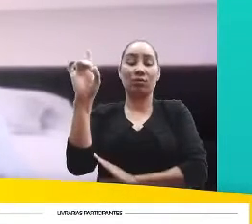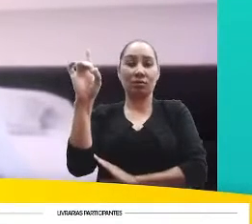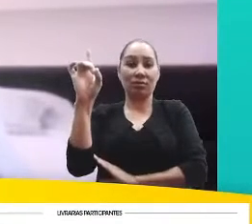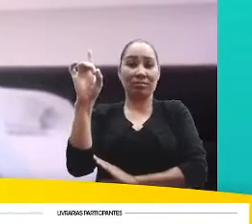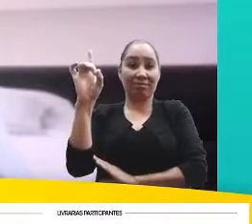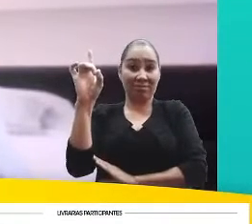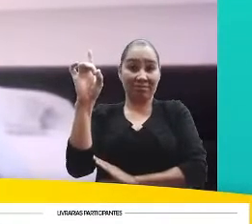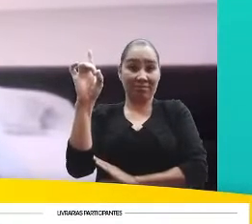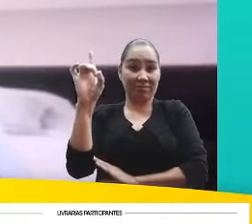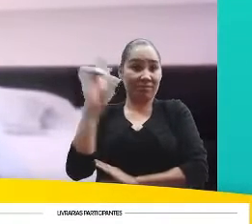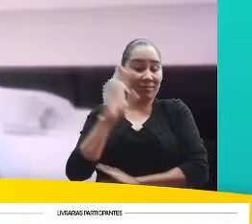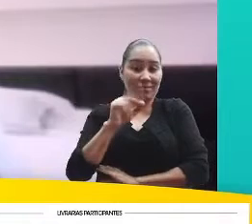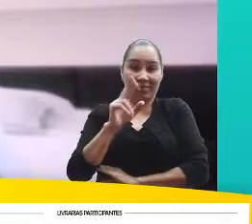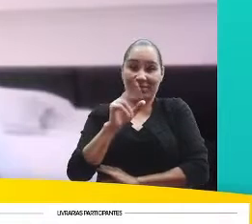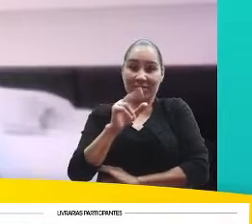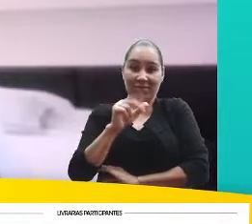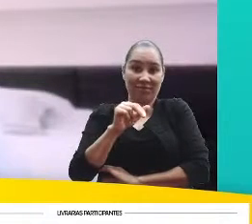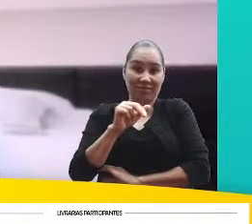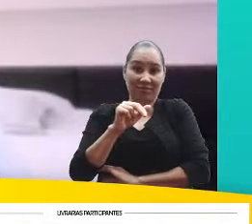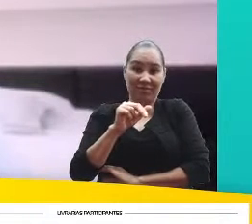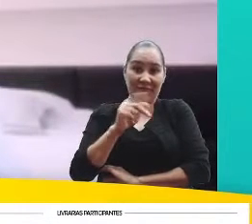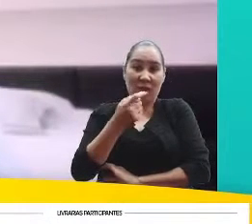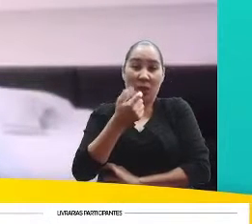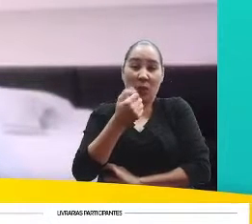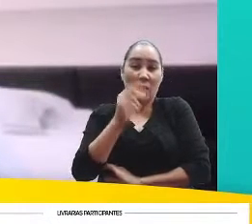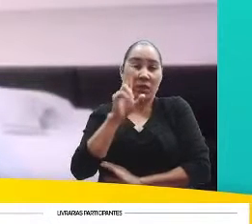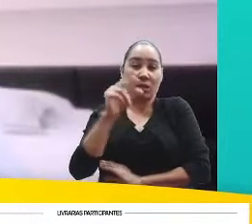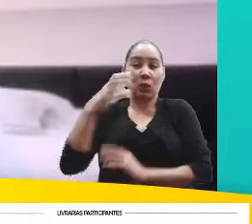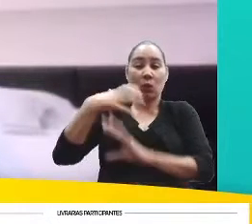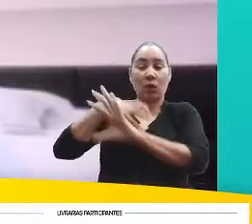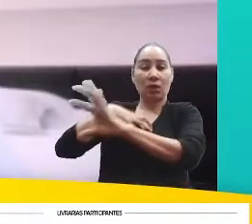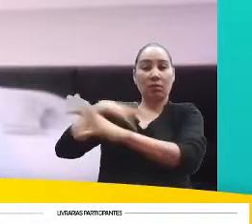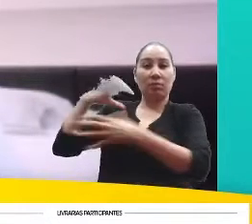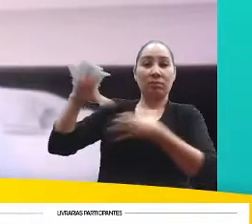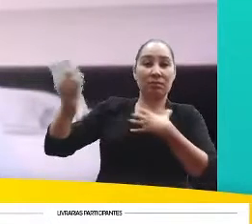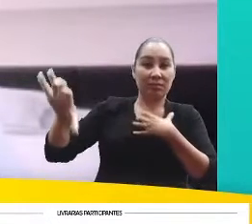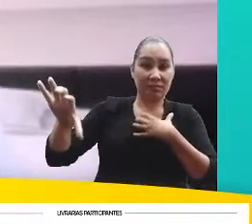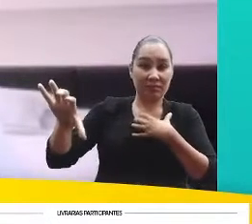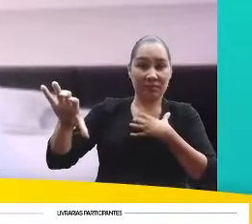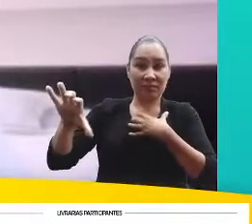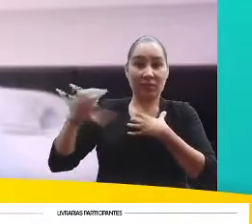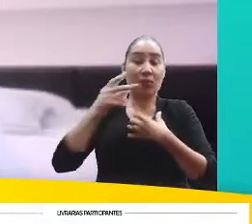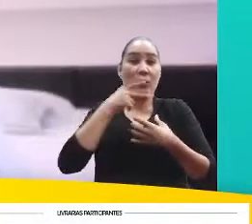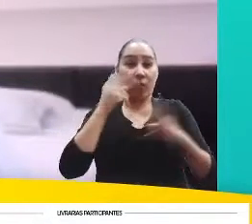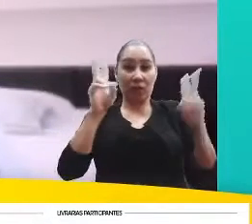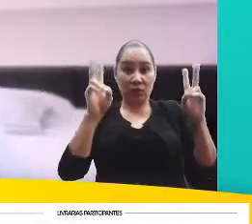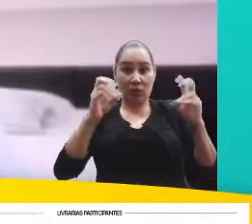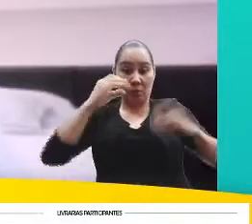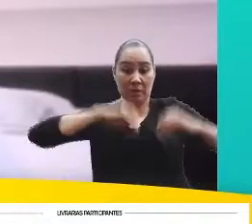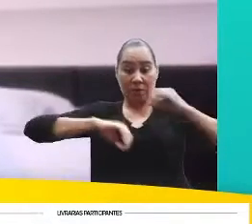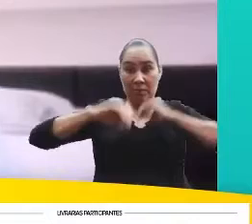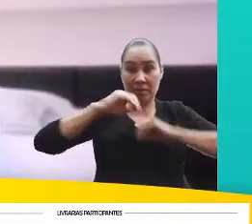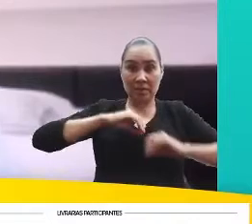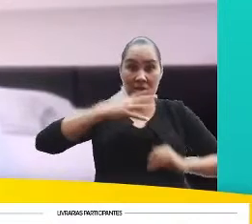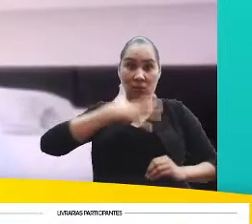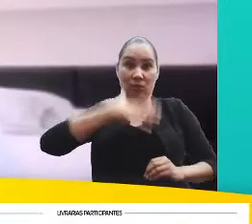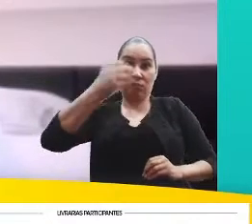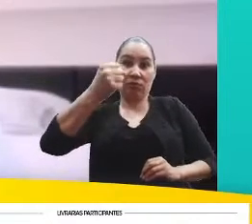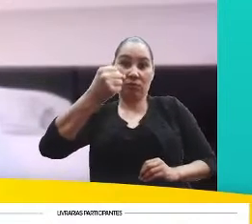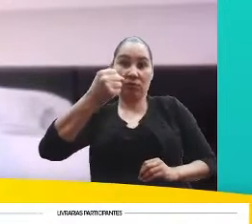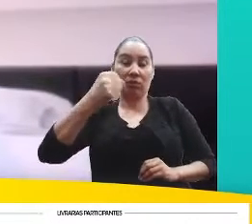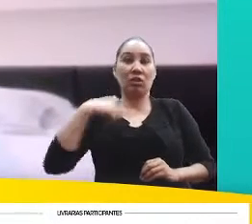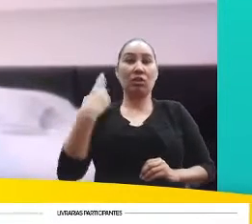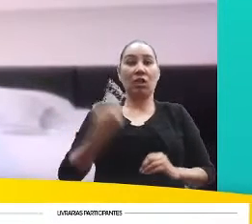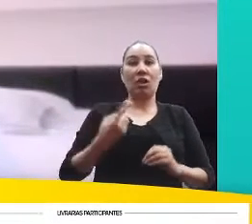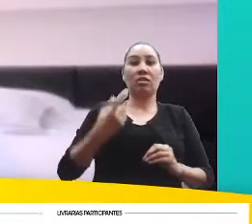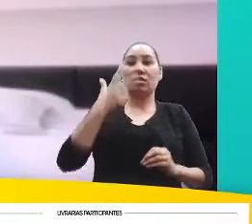quase nunca olha para o próximo, e especialmente se tratando de depressão e suicídio, a gente aniquila conosco mesmo.